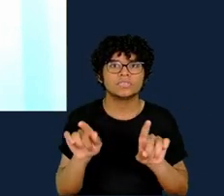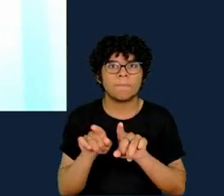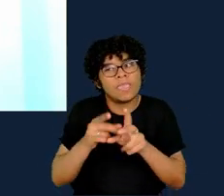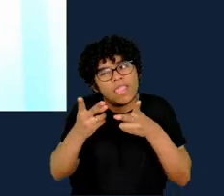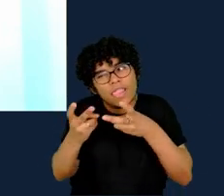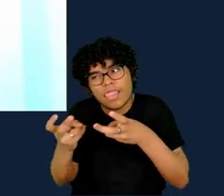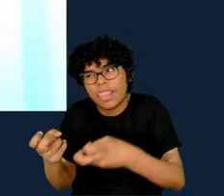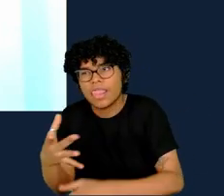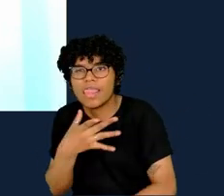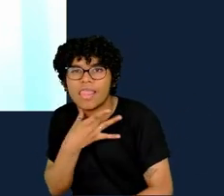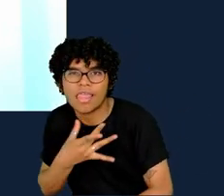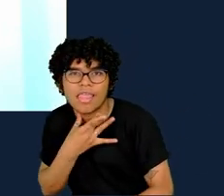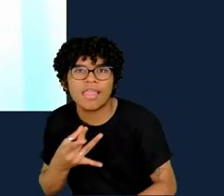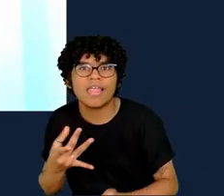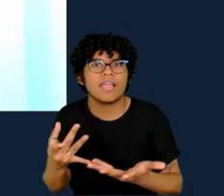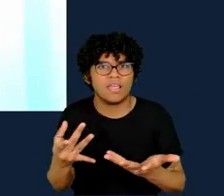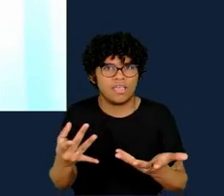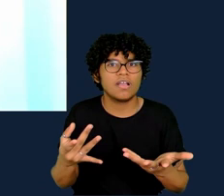porque que tem pessoas que